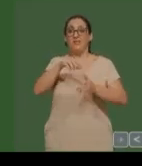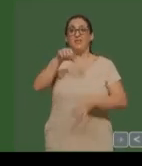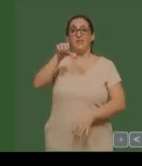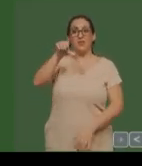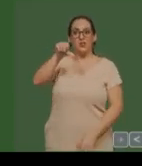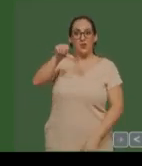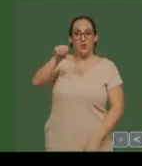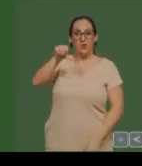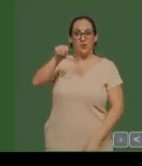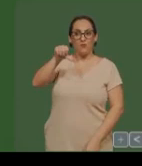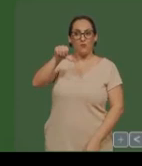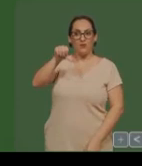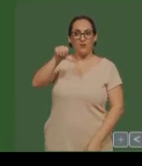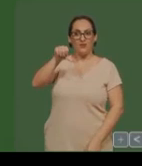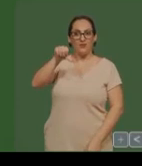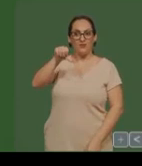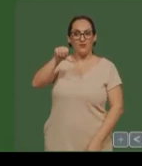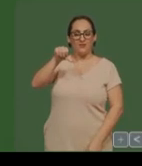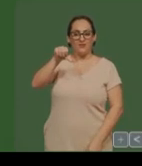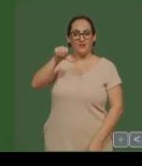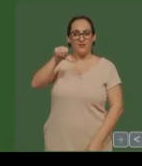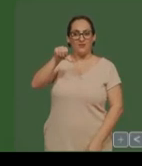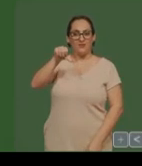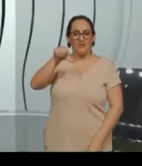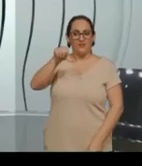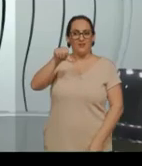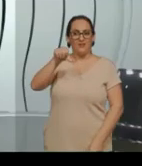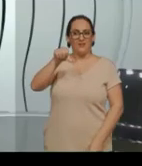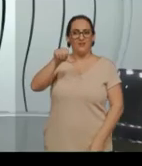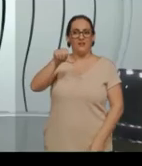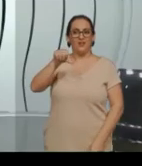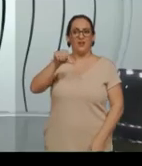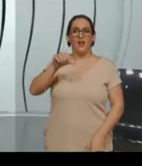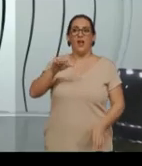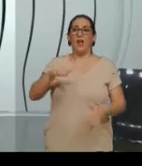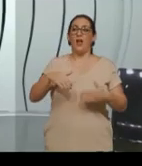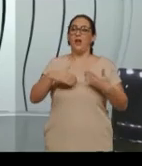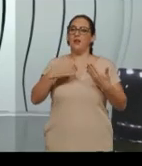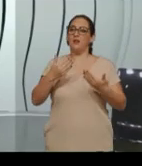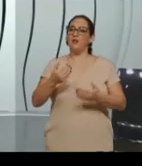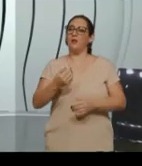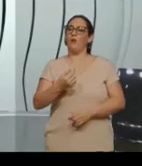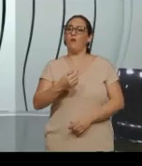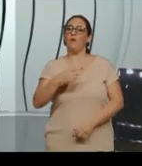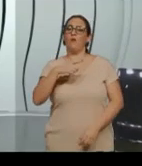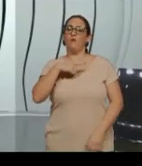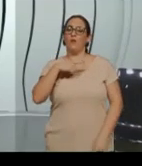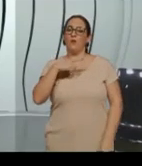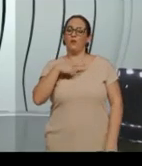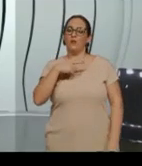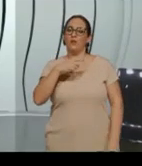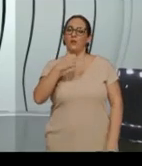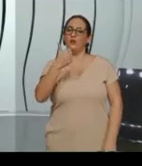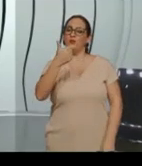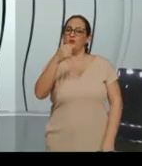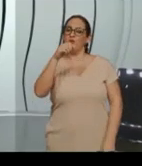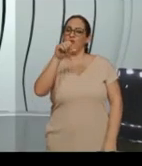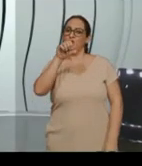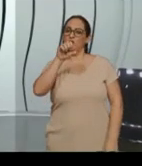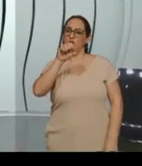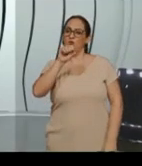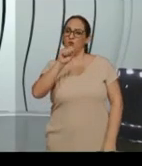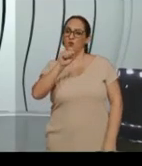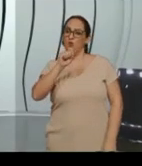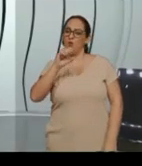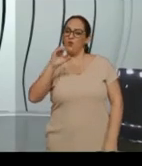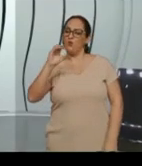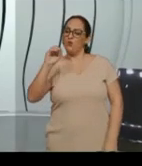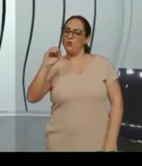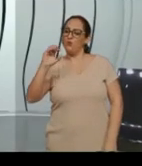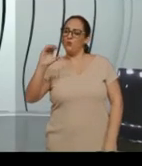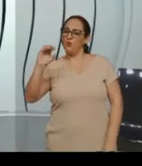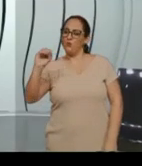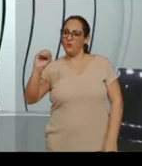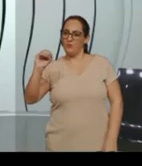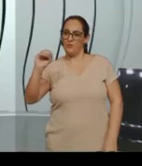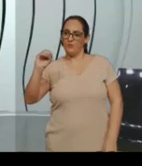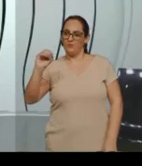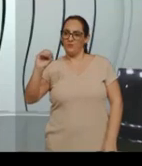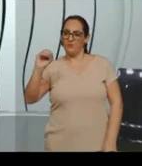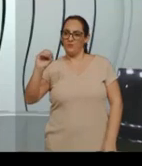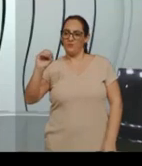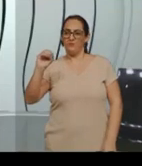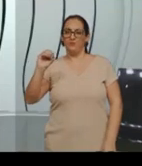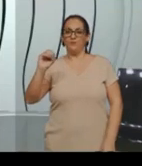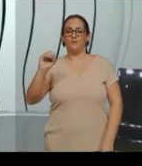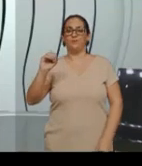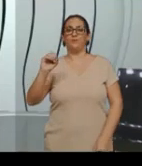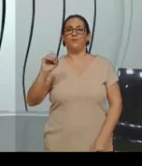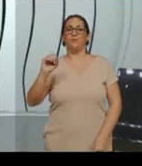9, 2 vezes 9, vou ter quanto? 18. Acrescento dois zeros, então eu tenho